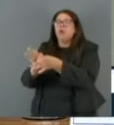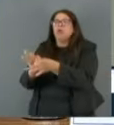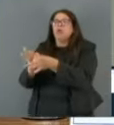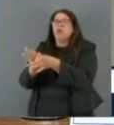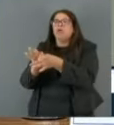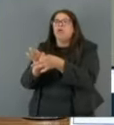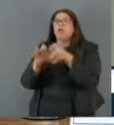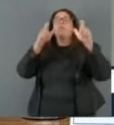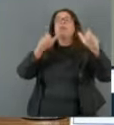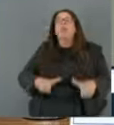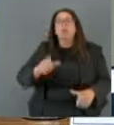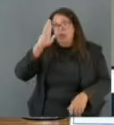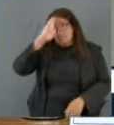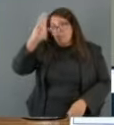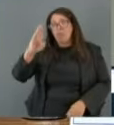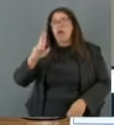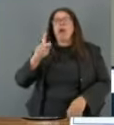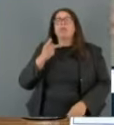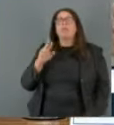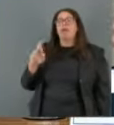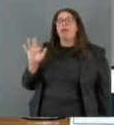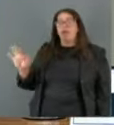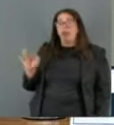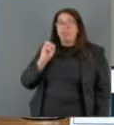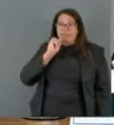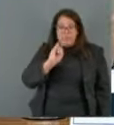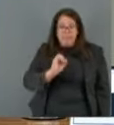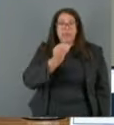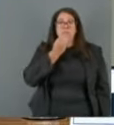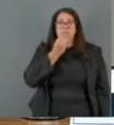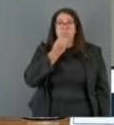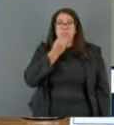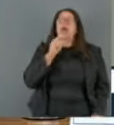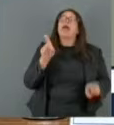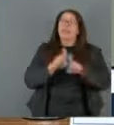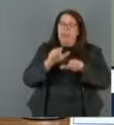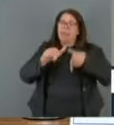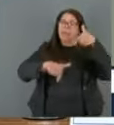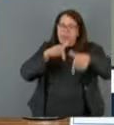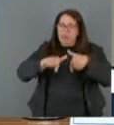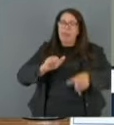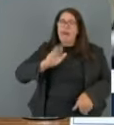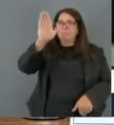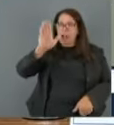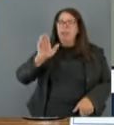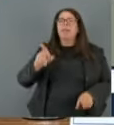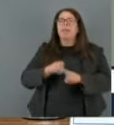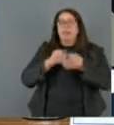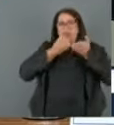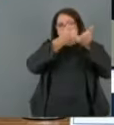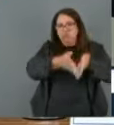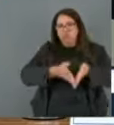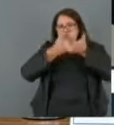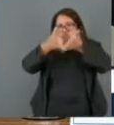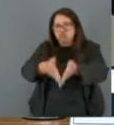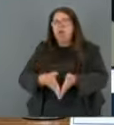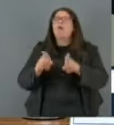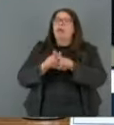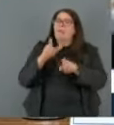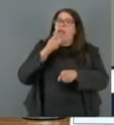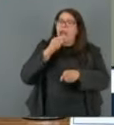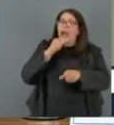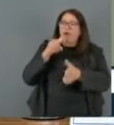locais pertinentes. A Polícia Rodoviária Federal, se puder, estender sua ação também para as hidrovias, nos rios